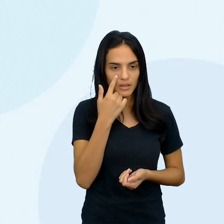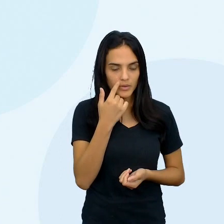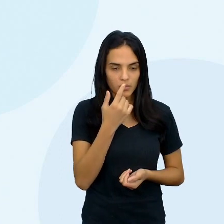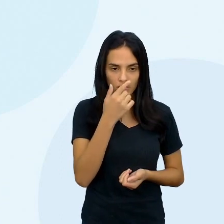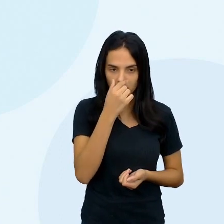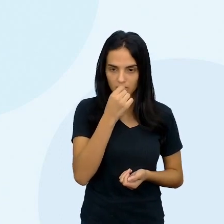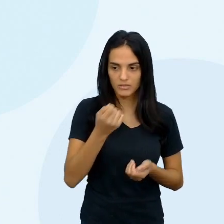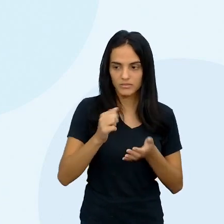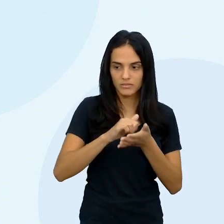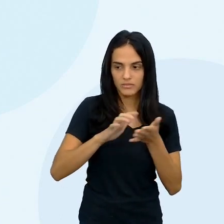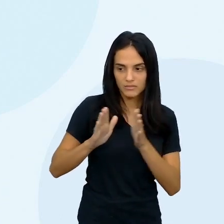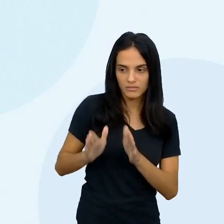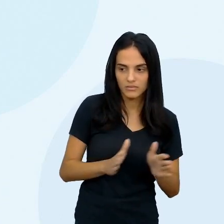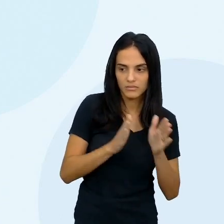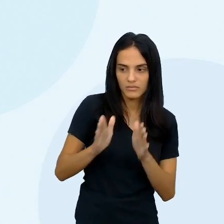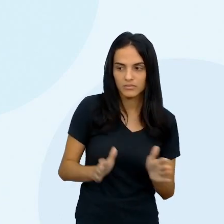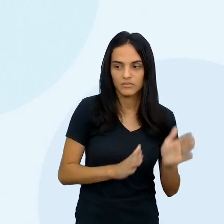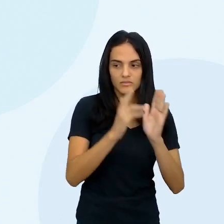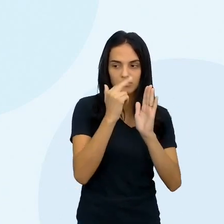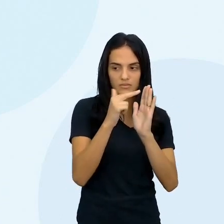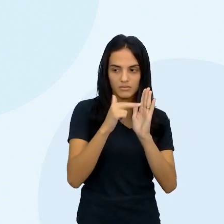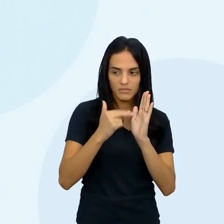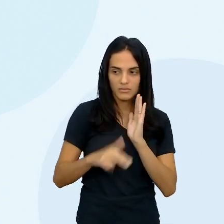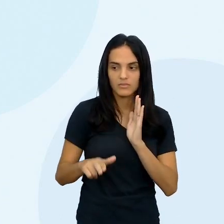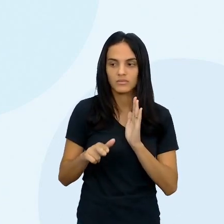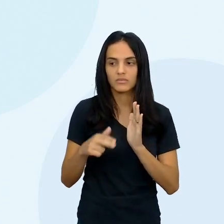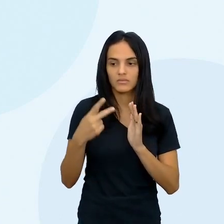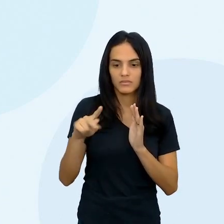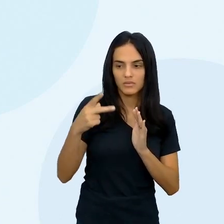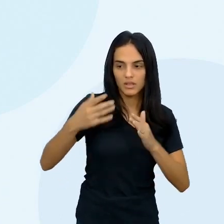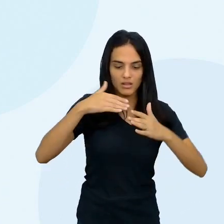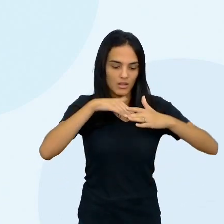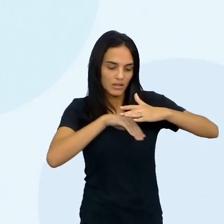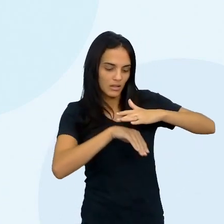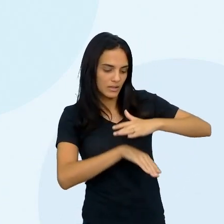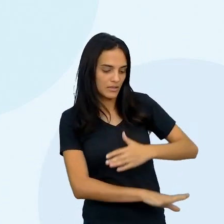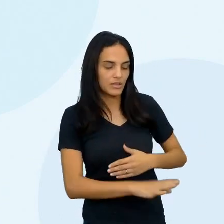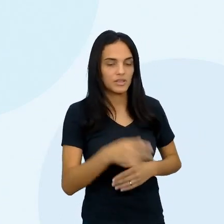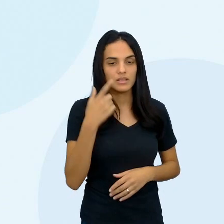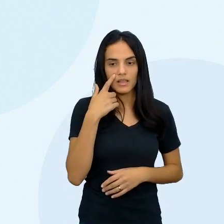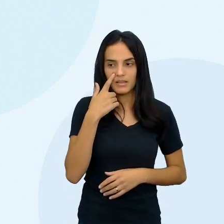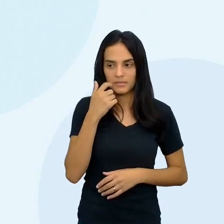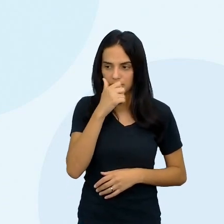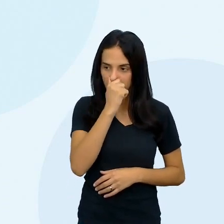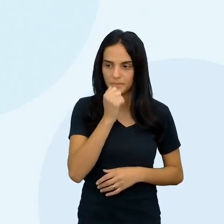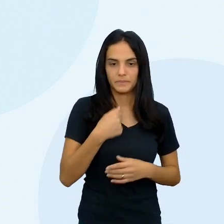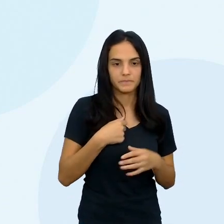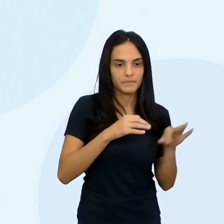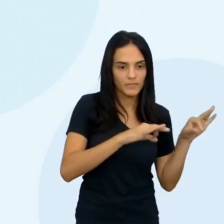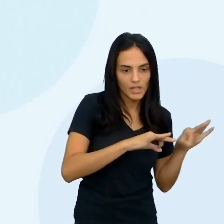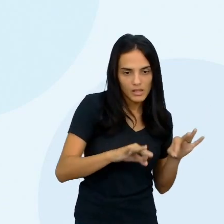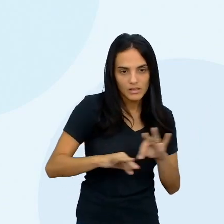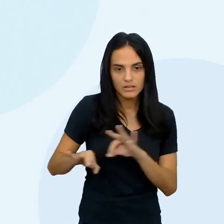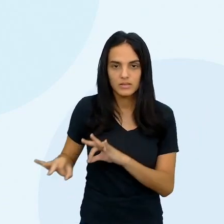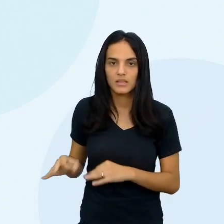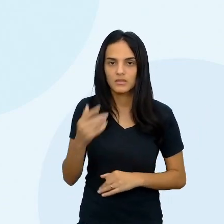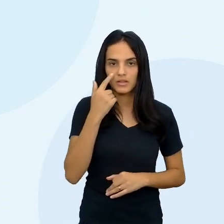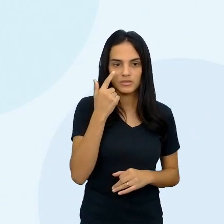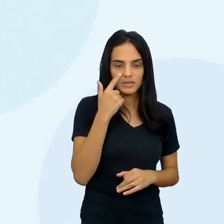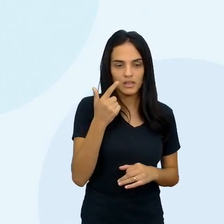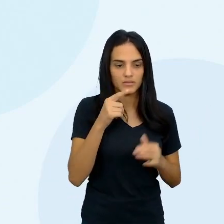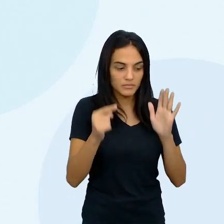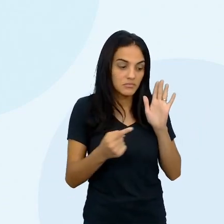exemplo, produzir relatório, começar a tabular os seus dados, né? Ajustar os pontos